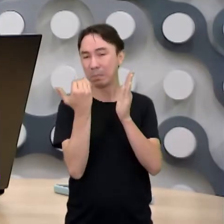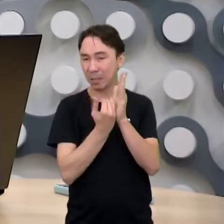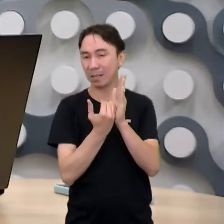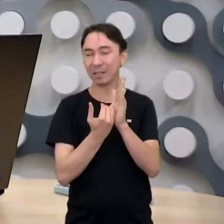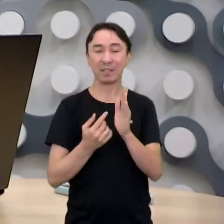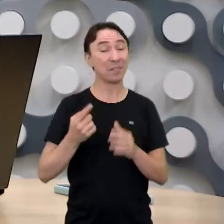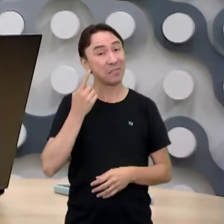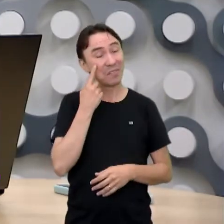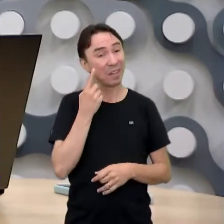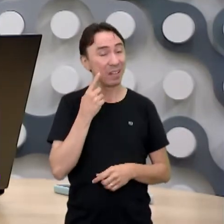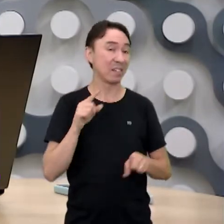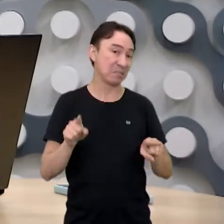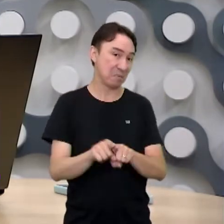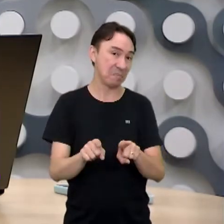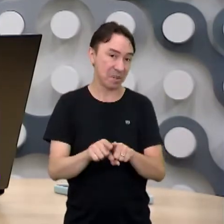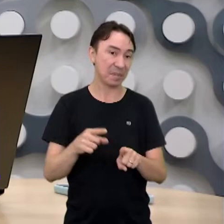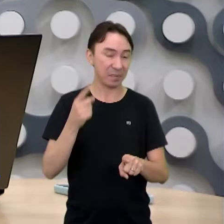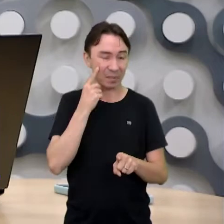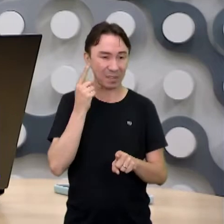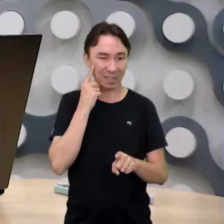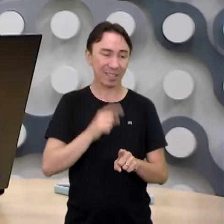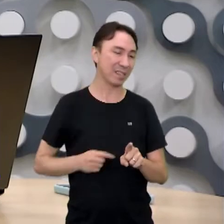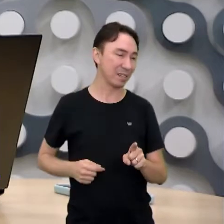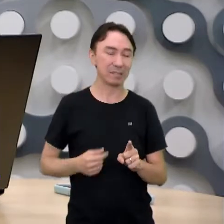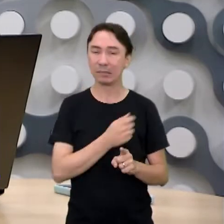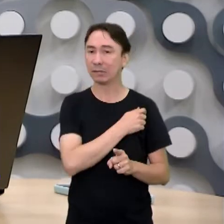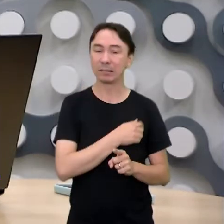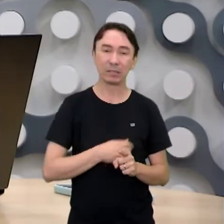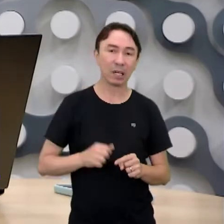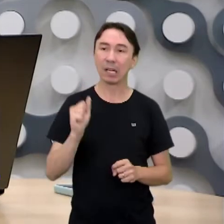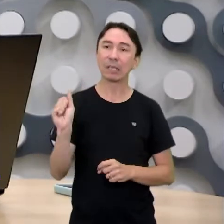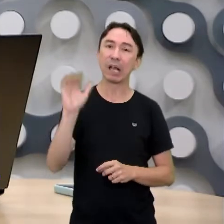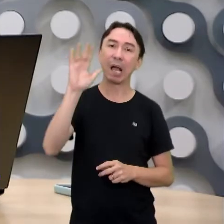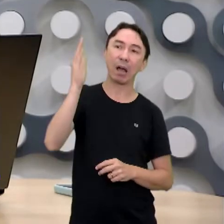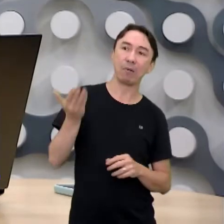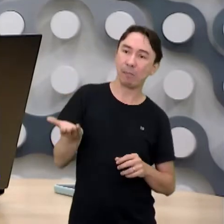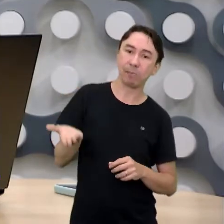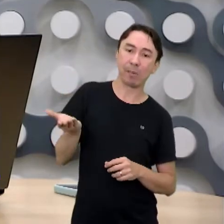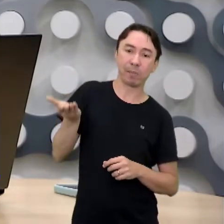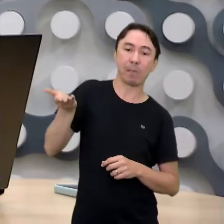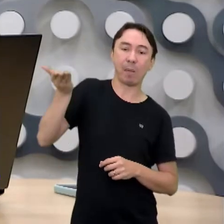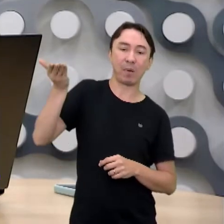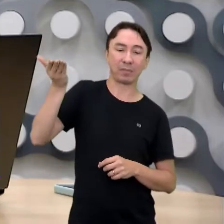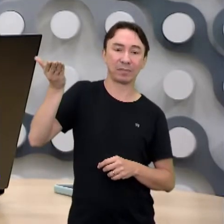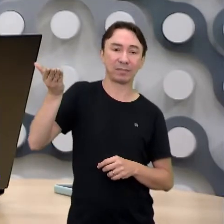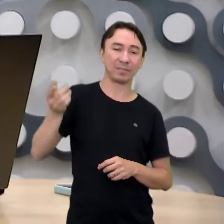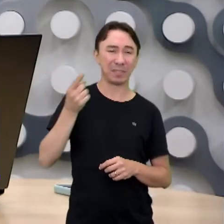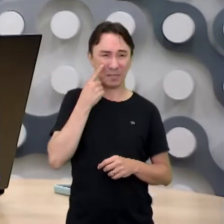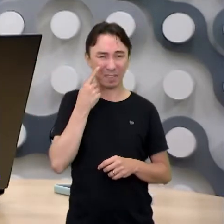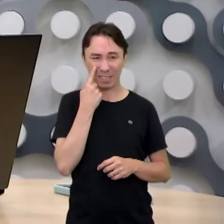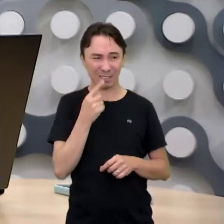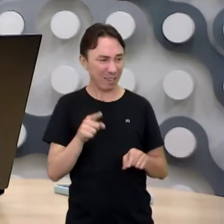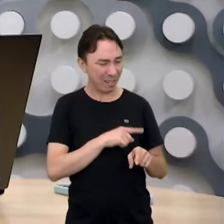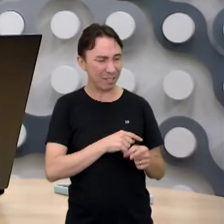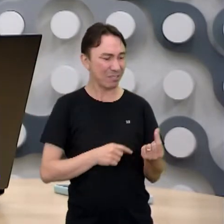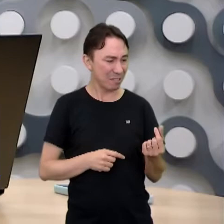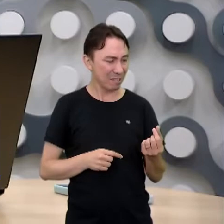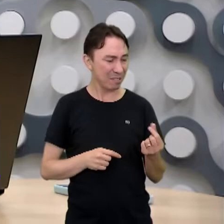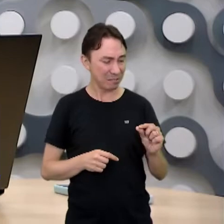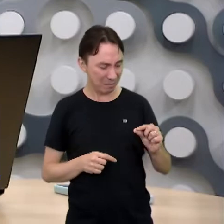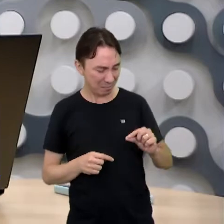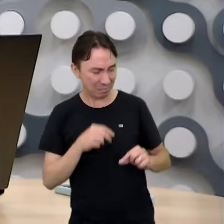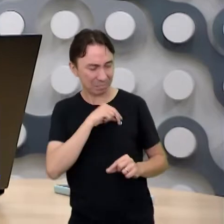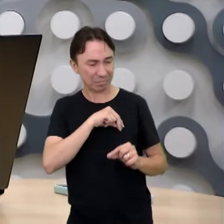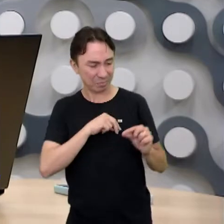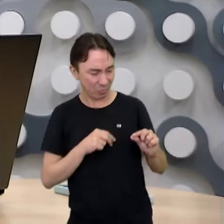né, e relacionar mesmo ao aumento, né, é um valor até bem abaixo aí da taxa de